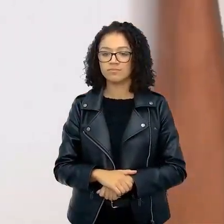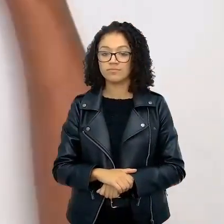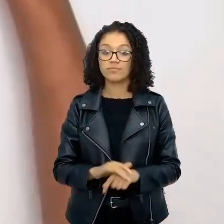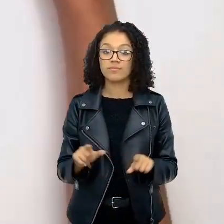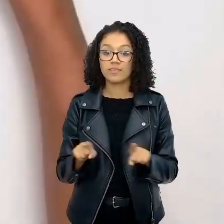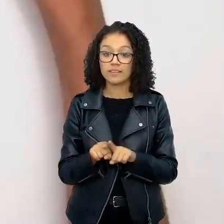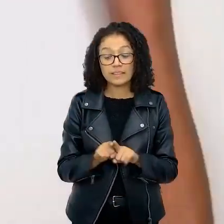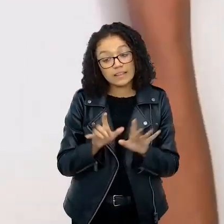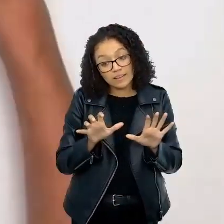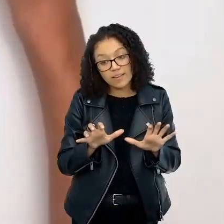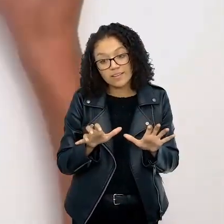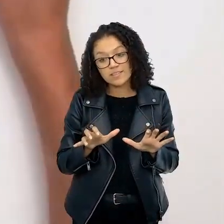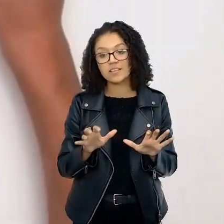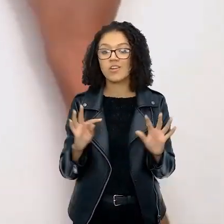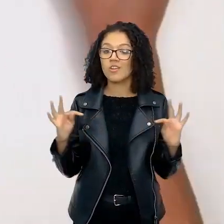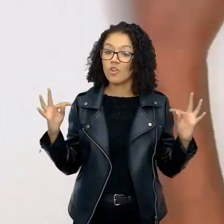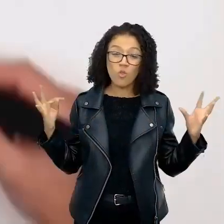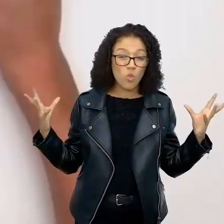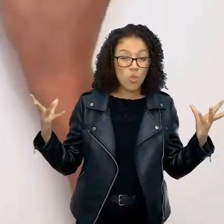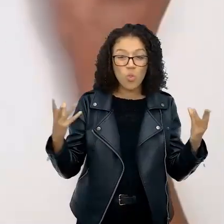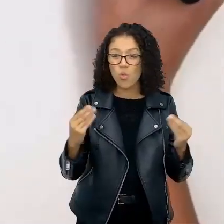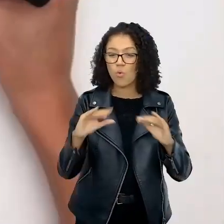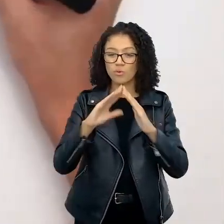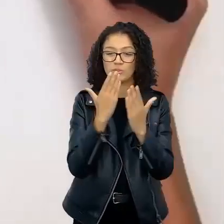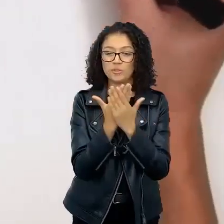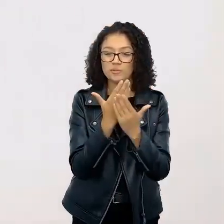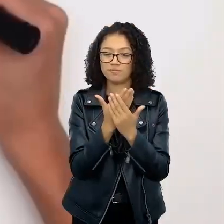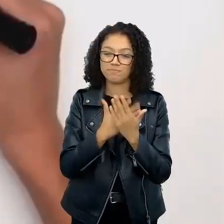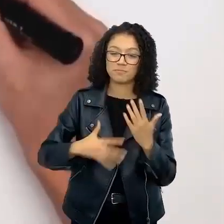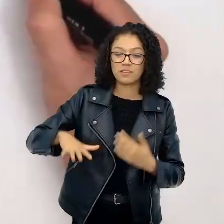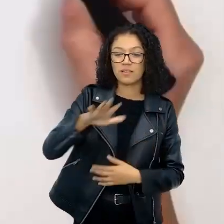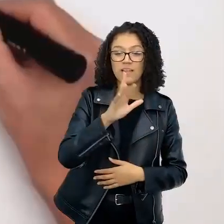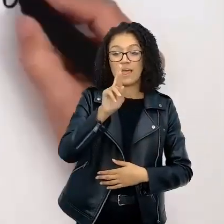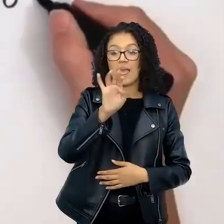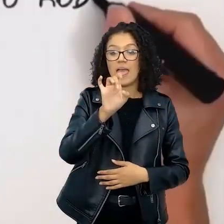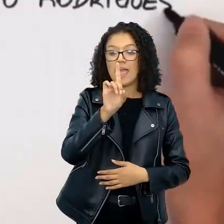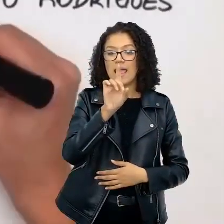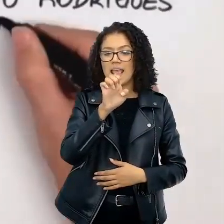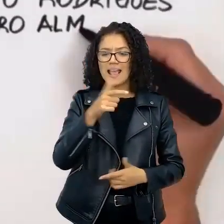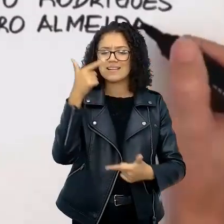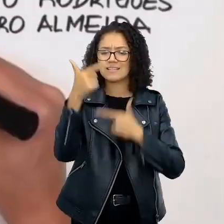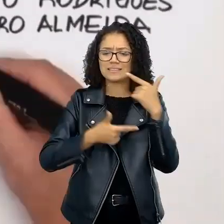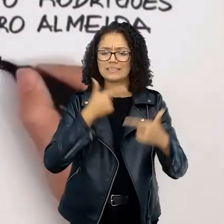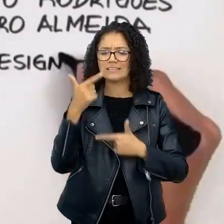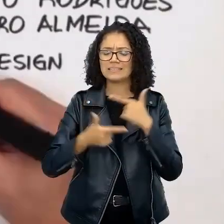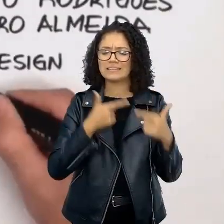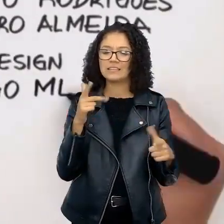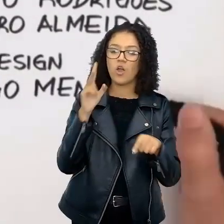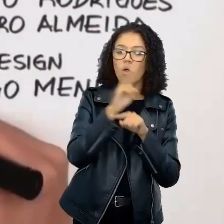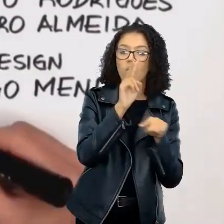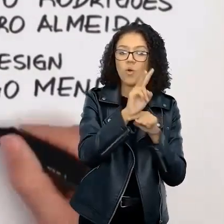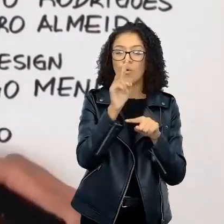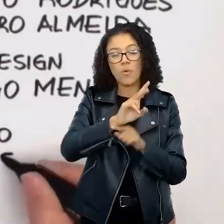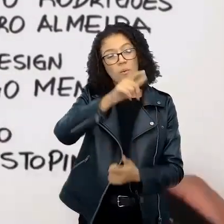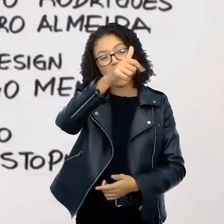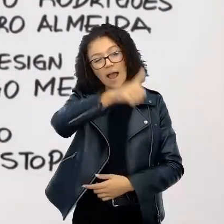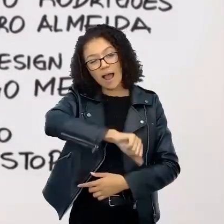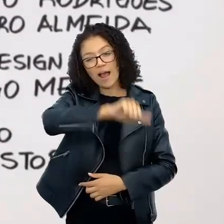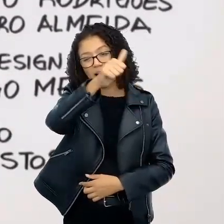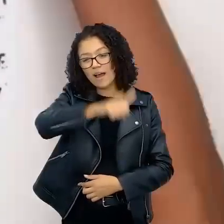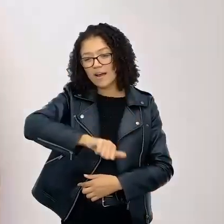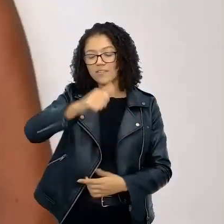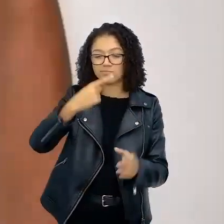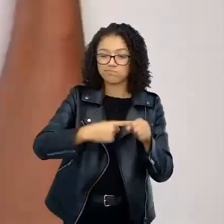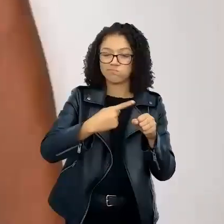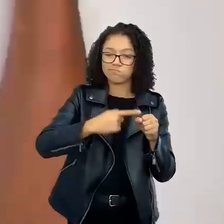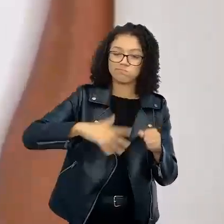Sendo assim, cabe a todos os envolvidos na rede de proteção um trabalho constante de monitoramento, avaliação e aplicação das políticas